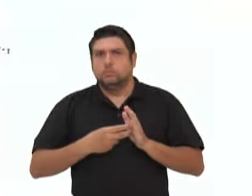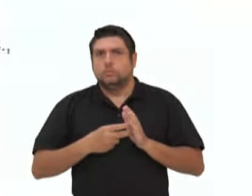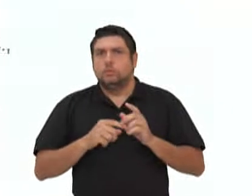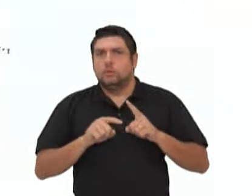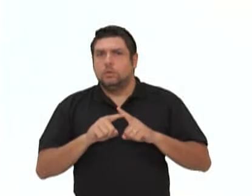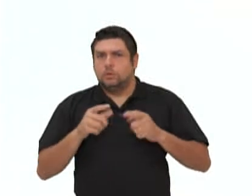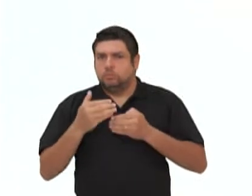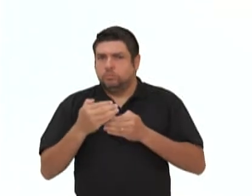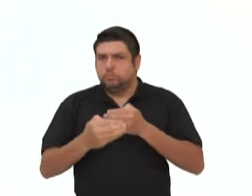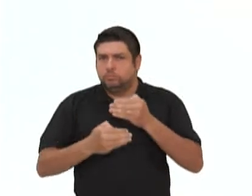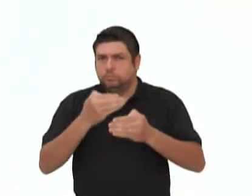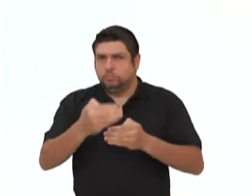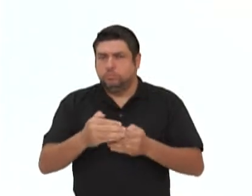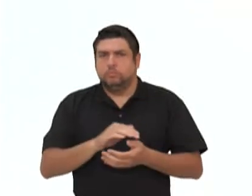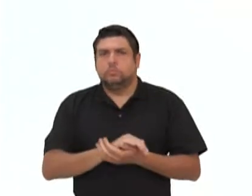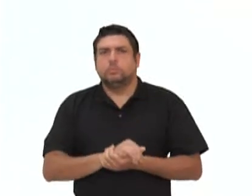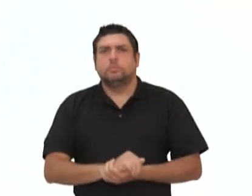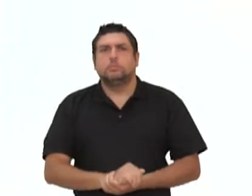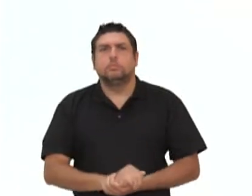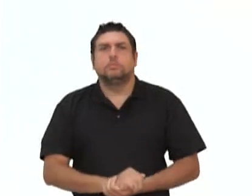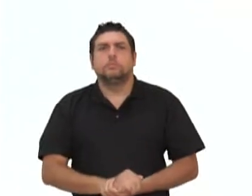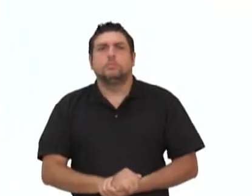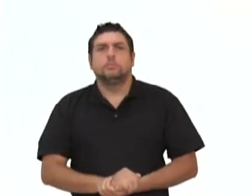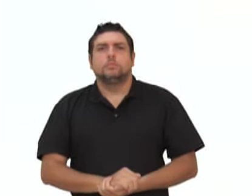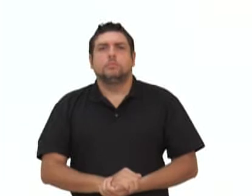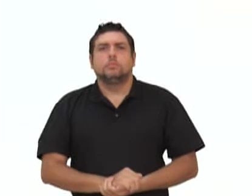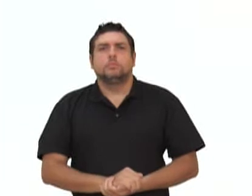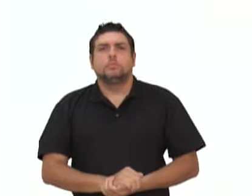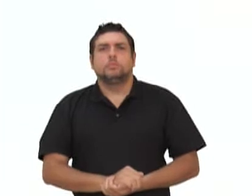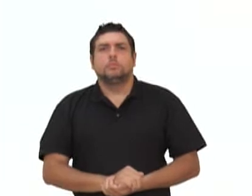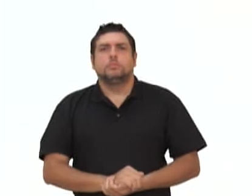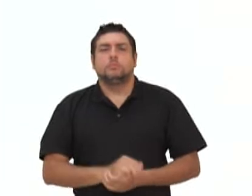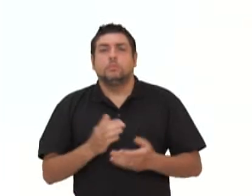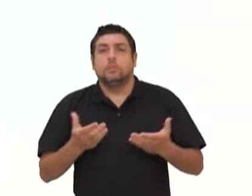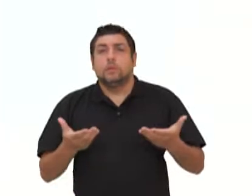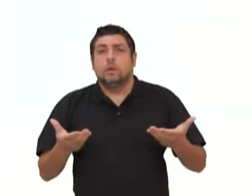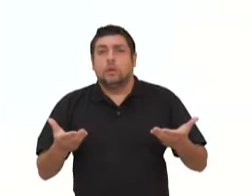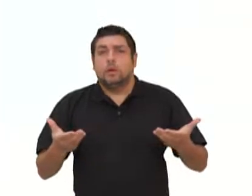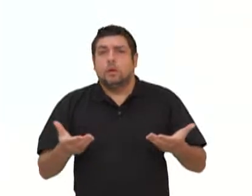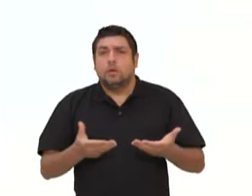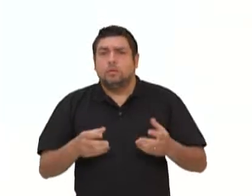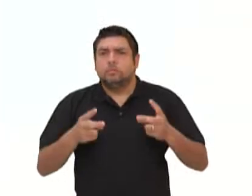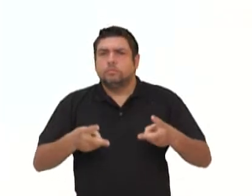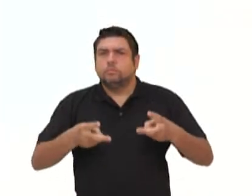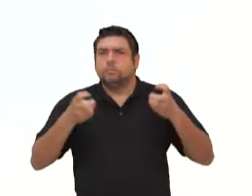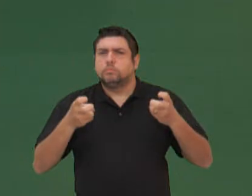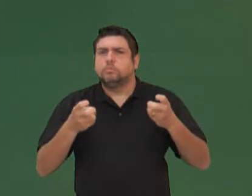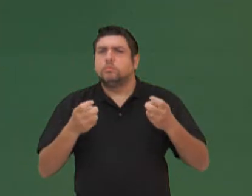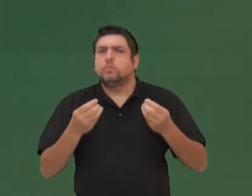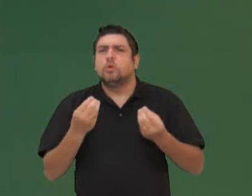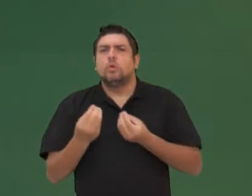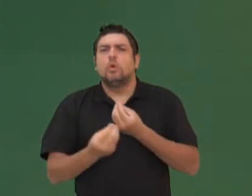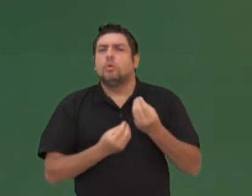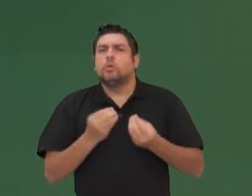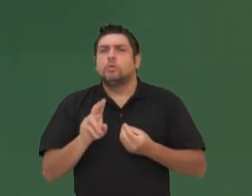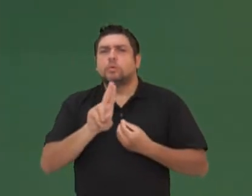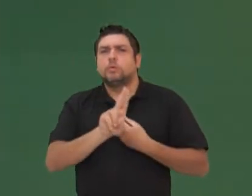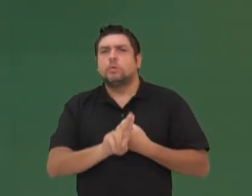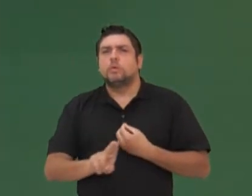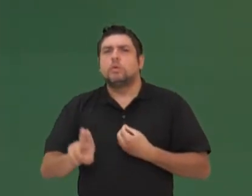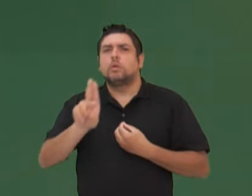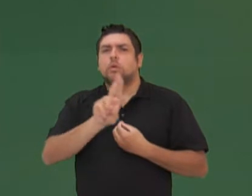significado do dicionário, ¿vale? Pois bem, agora vamos observar o uso efetivo dessa